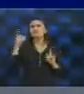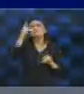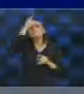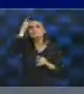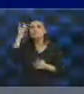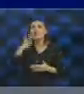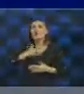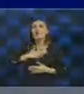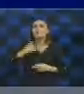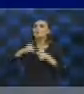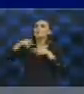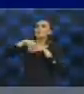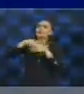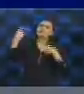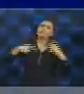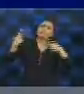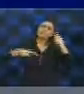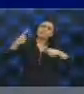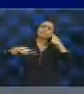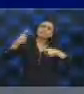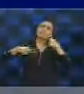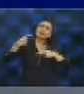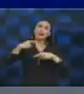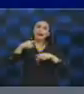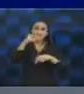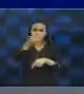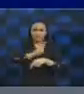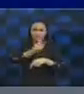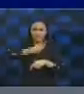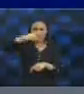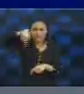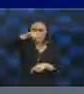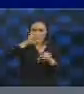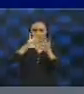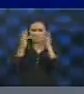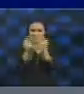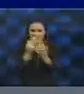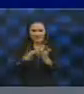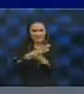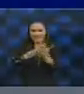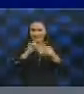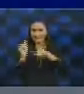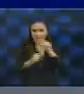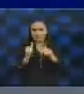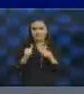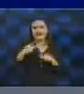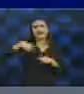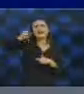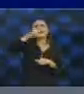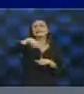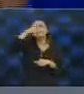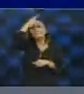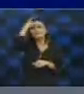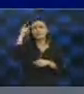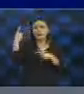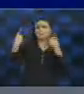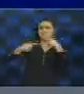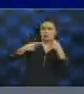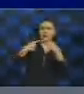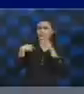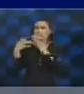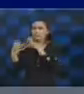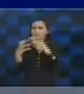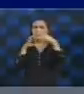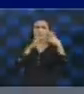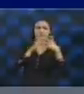políticos brigam e isso não muda nada na vida das pessoas. A nossa cidade é uma cidade que hoje é tomada pelo conflito. Um dia briga com outro, um dia briga com outro,